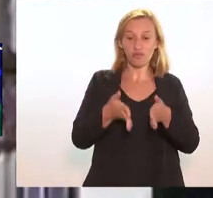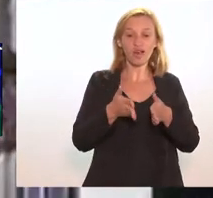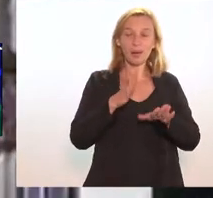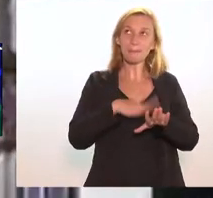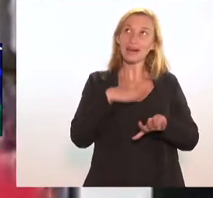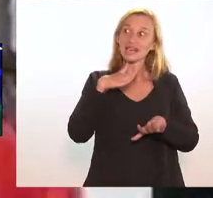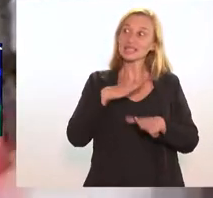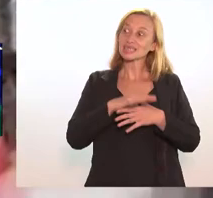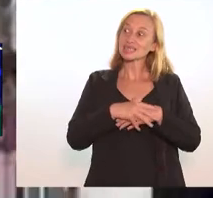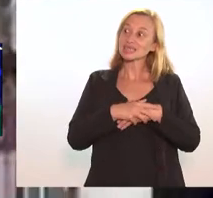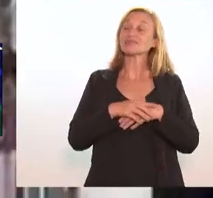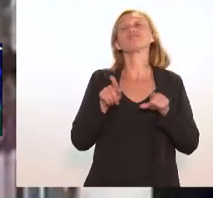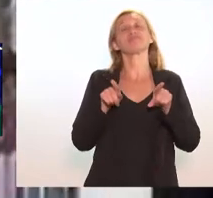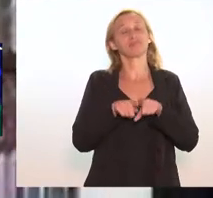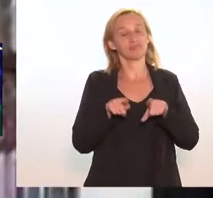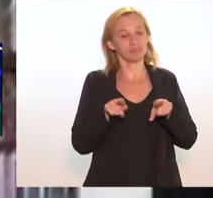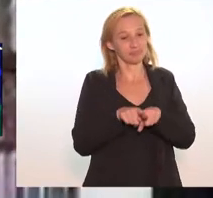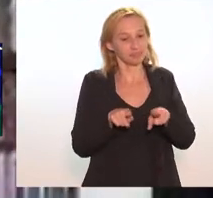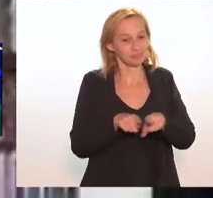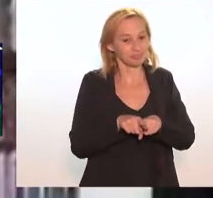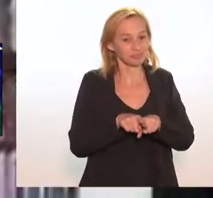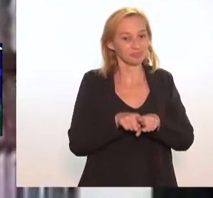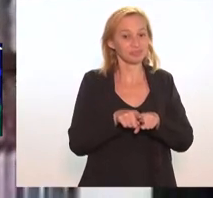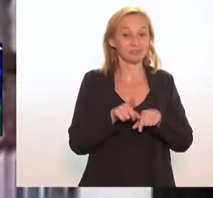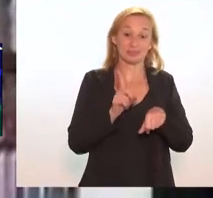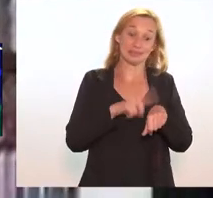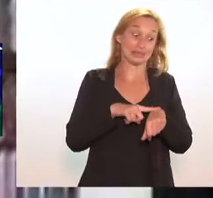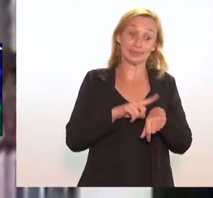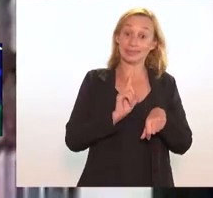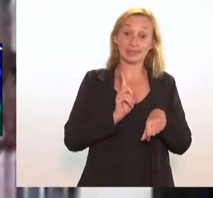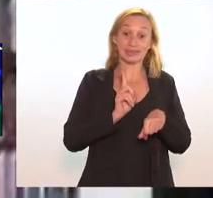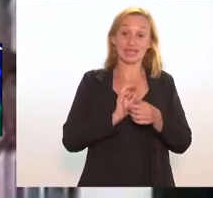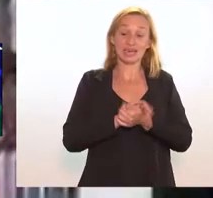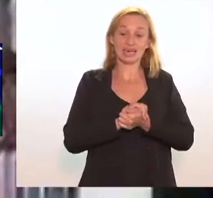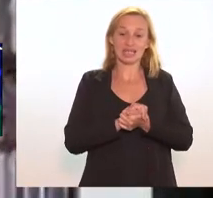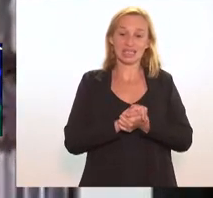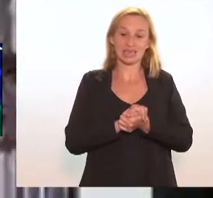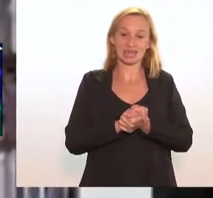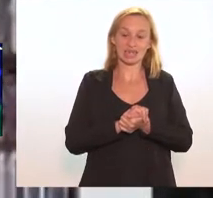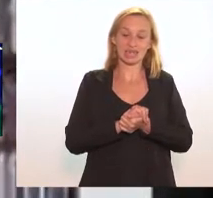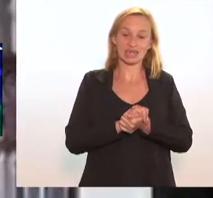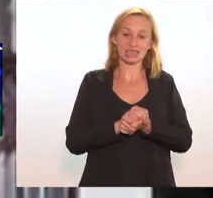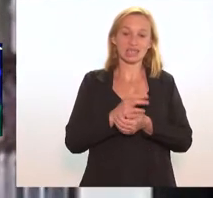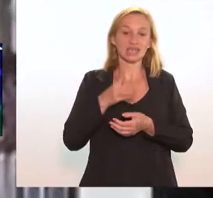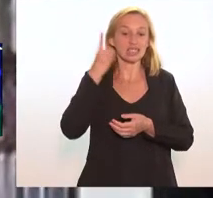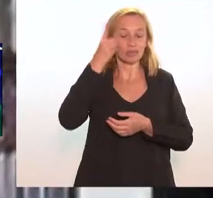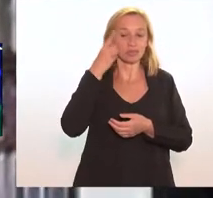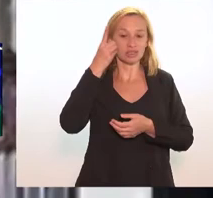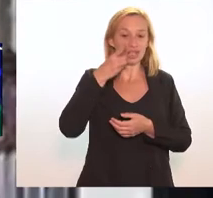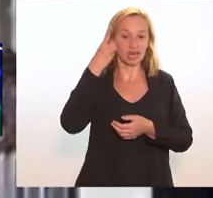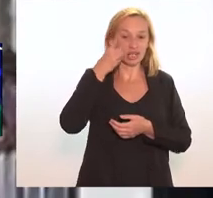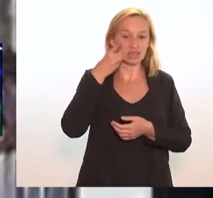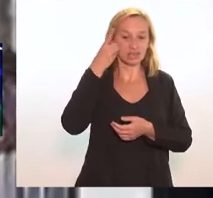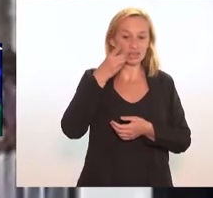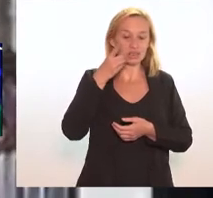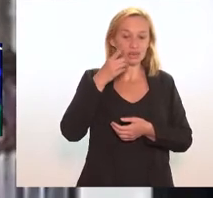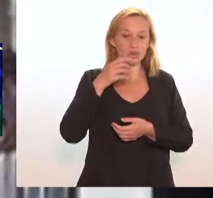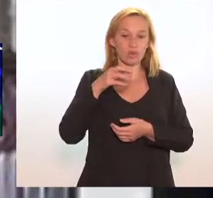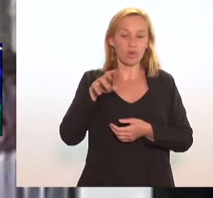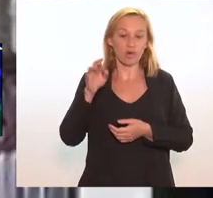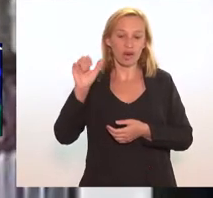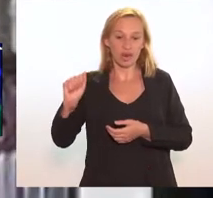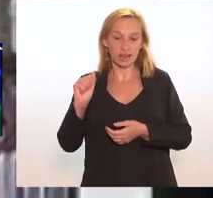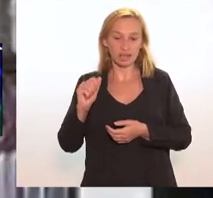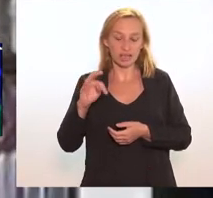mas também não vai ter muito tempo, essa questão abordada pelo deputado Luiz Paulo Corrêa da Rocha sobre